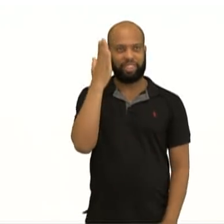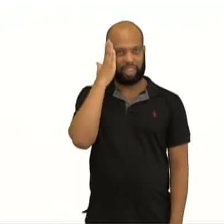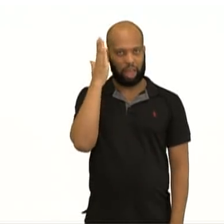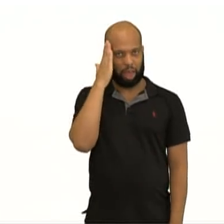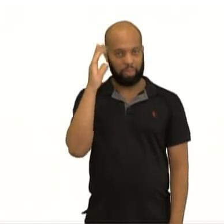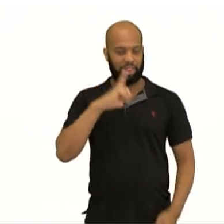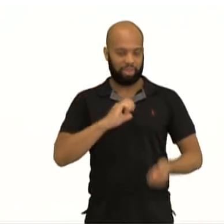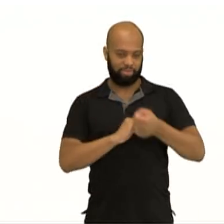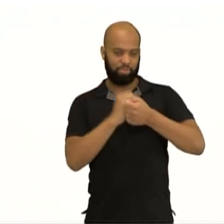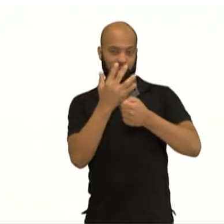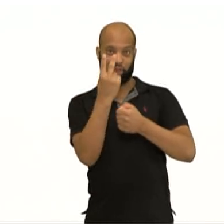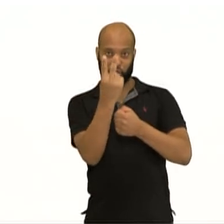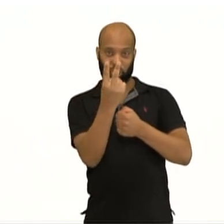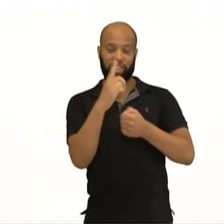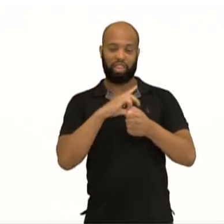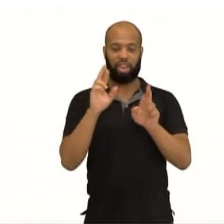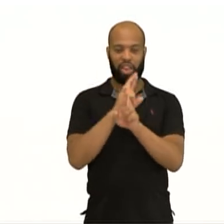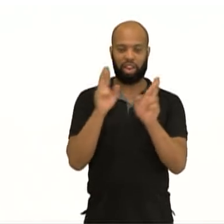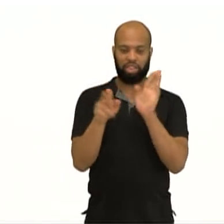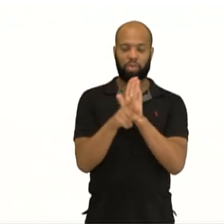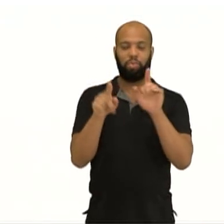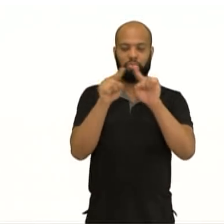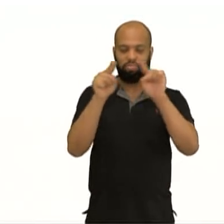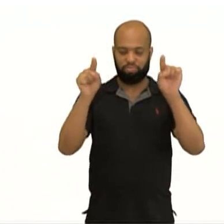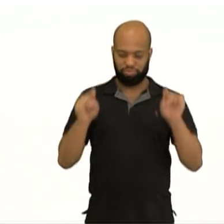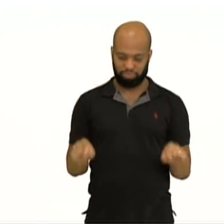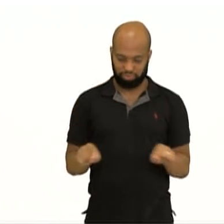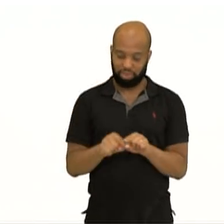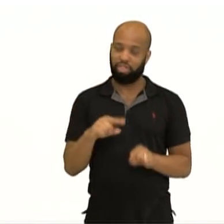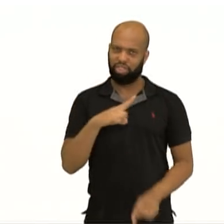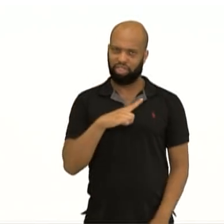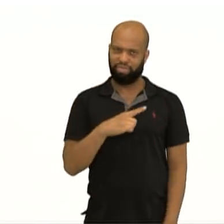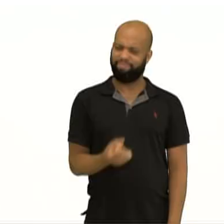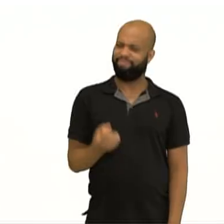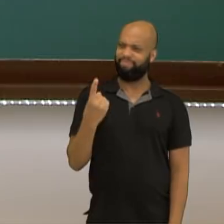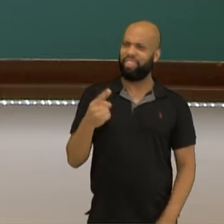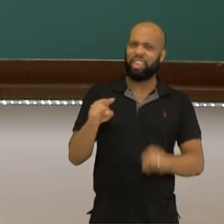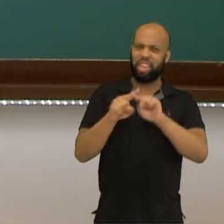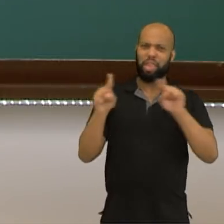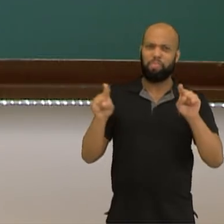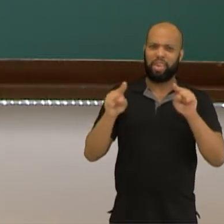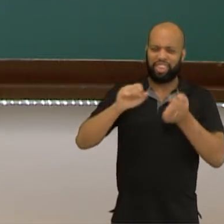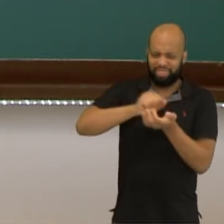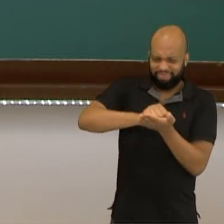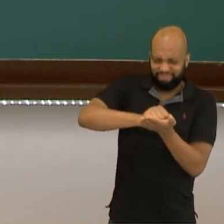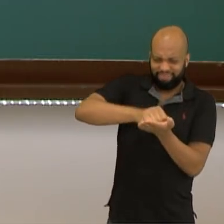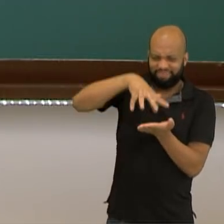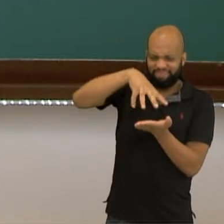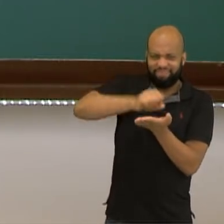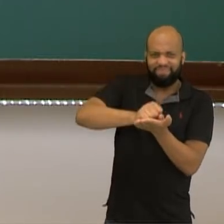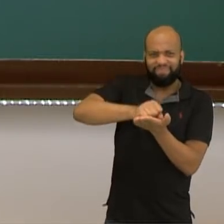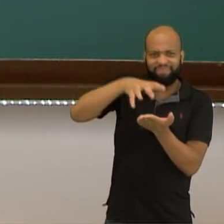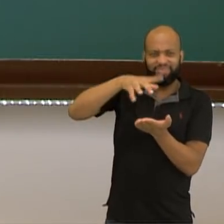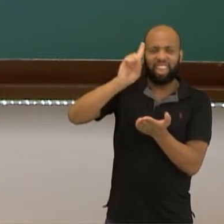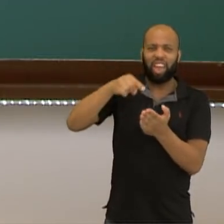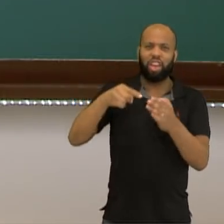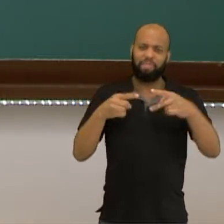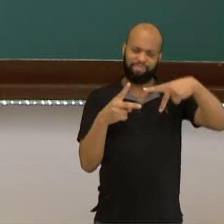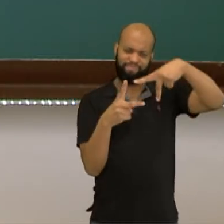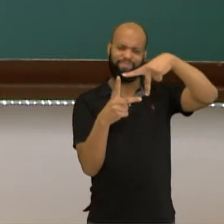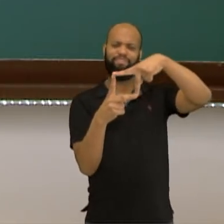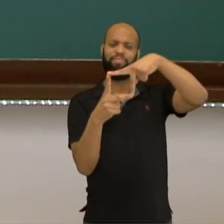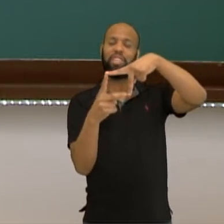2 tem relação direta com os quadrados? Mas, professora, quadrado não é lá da geometria, aquela figura geométrica? Isso